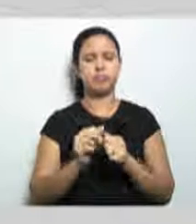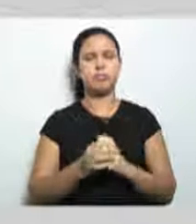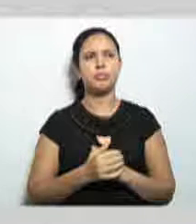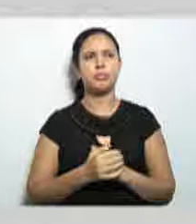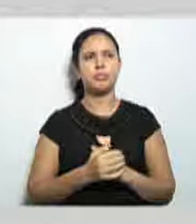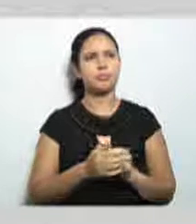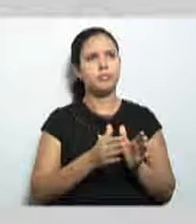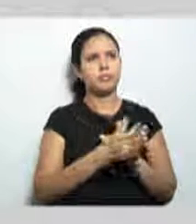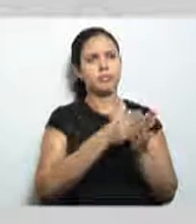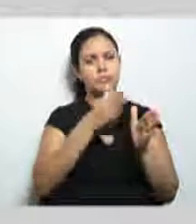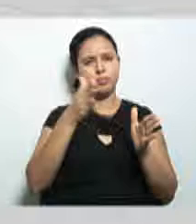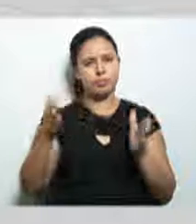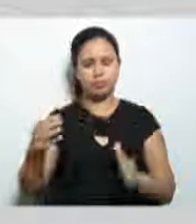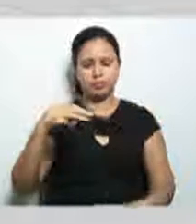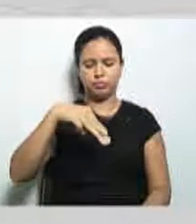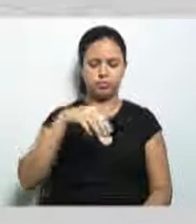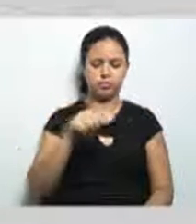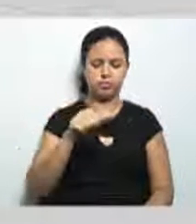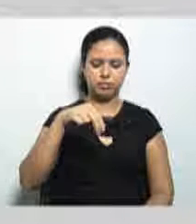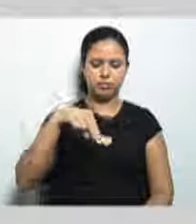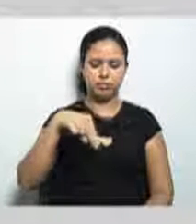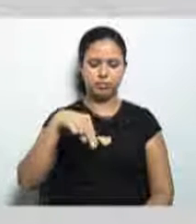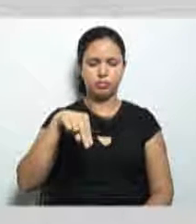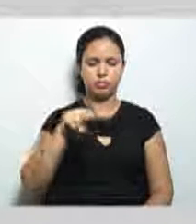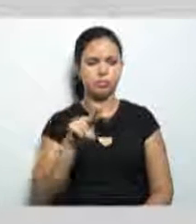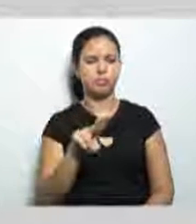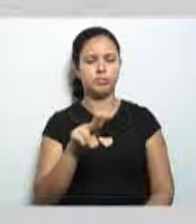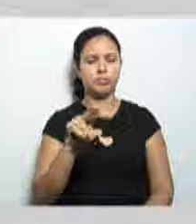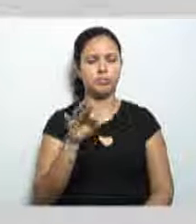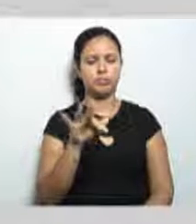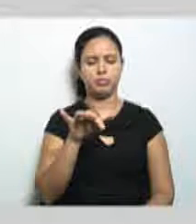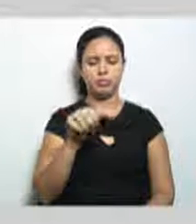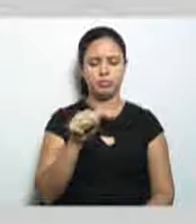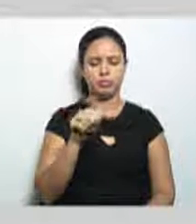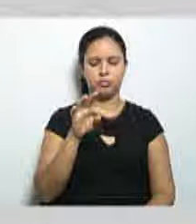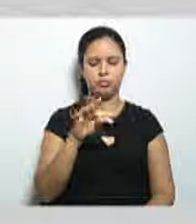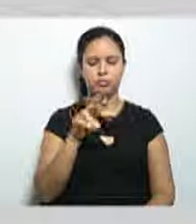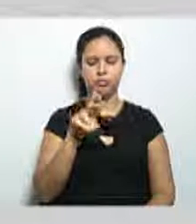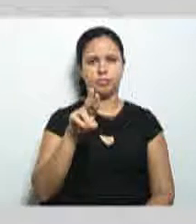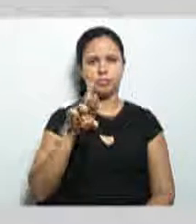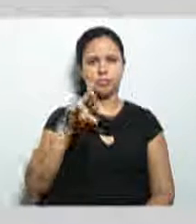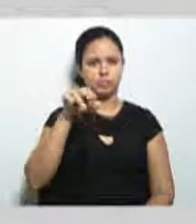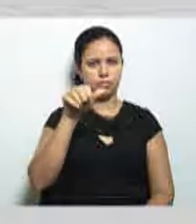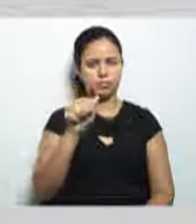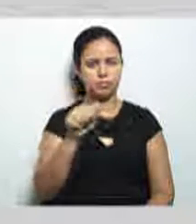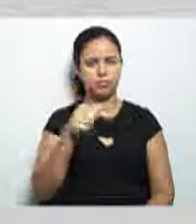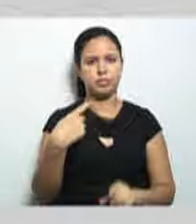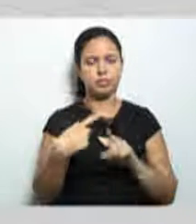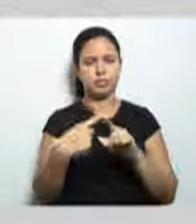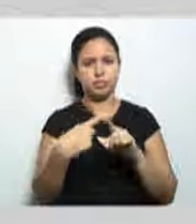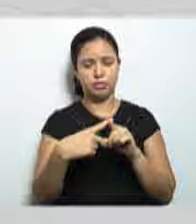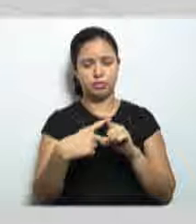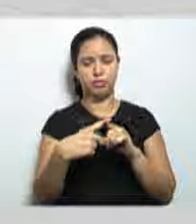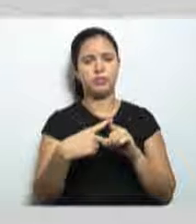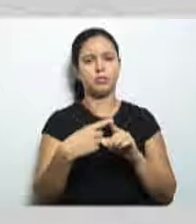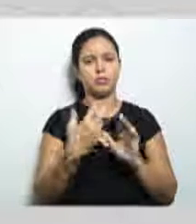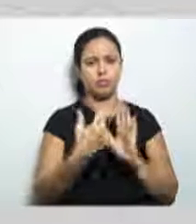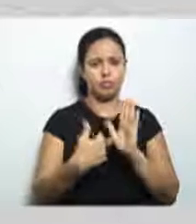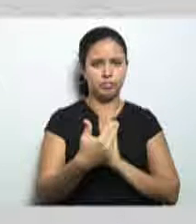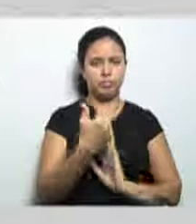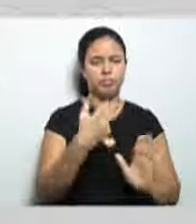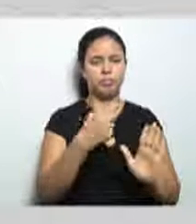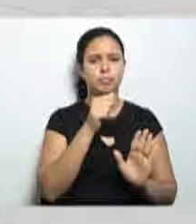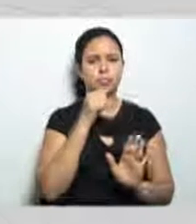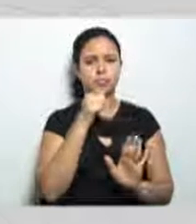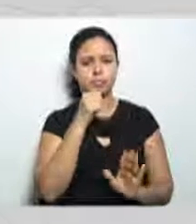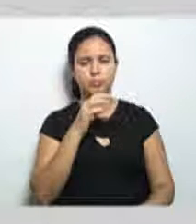da manufatura, quando o artesão não tinha mais conhecimento de como produzir um objeto completo. Mas